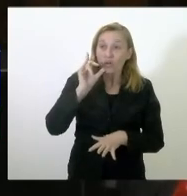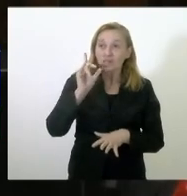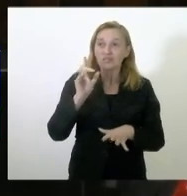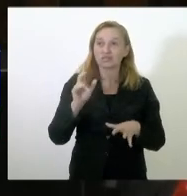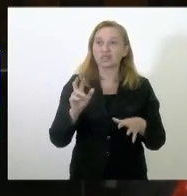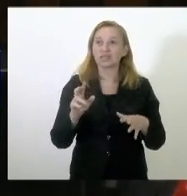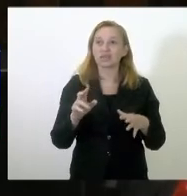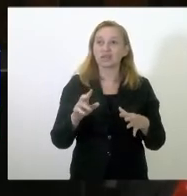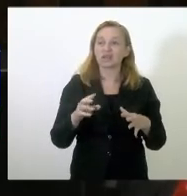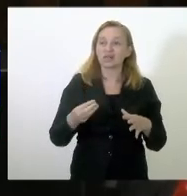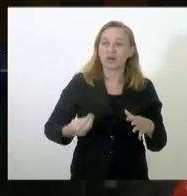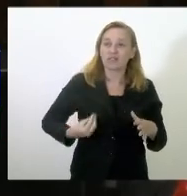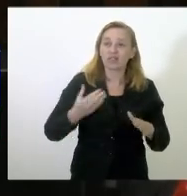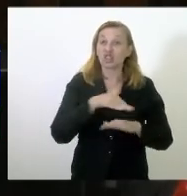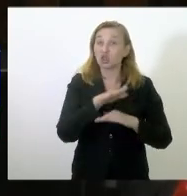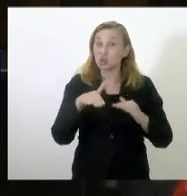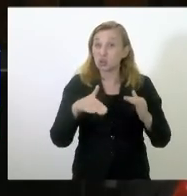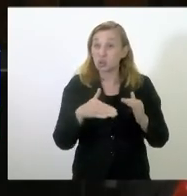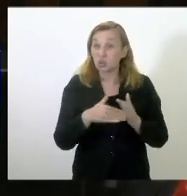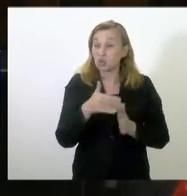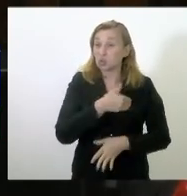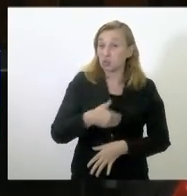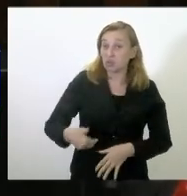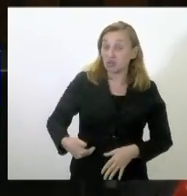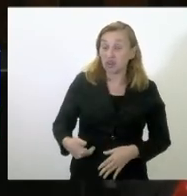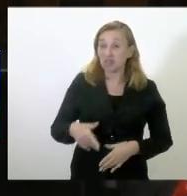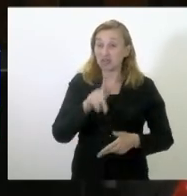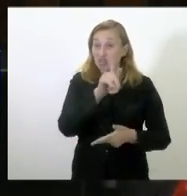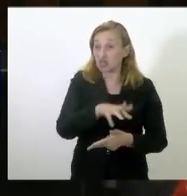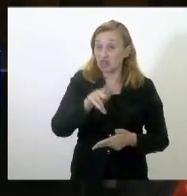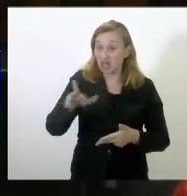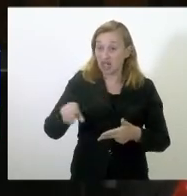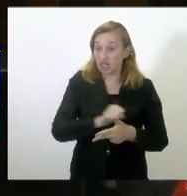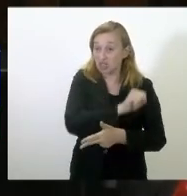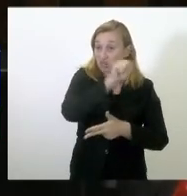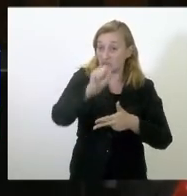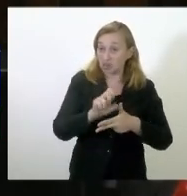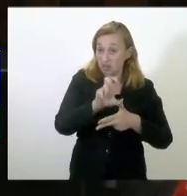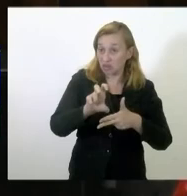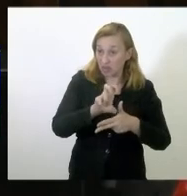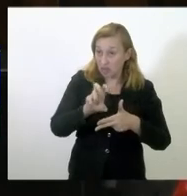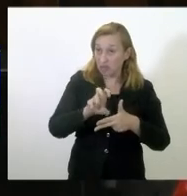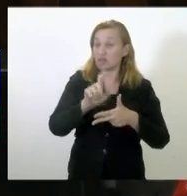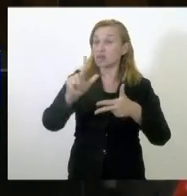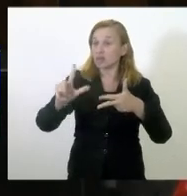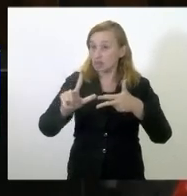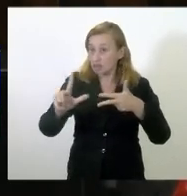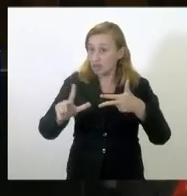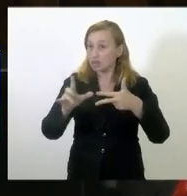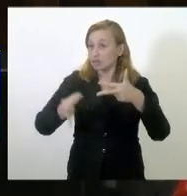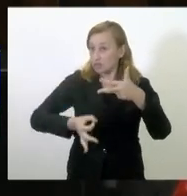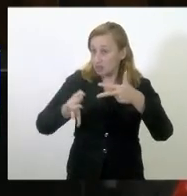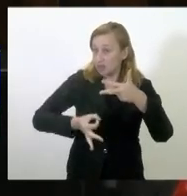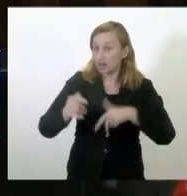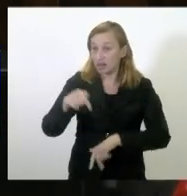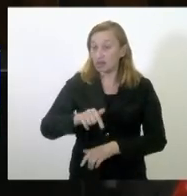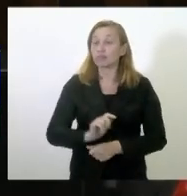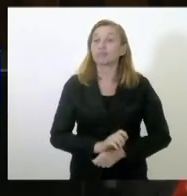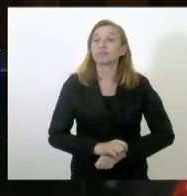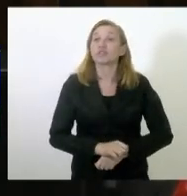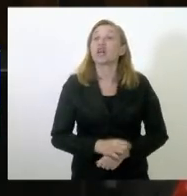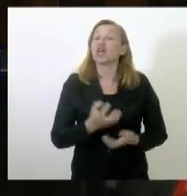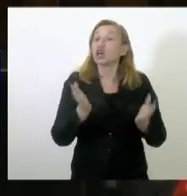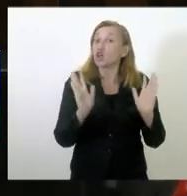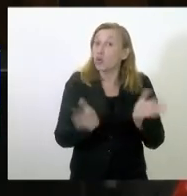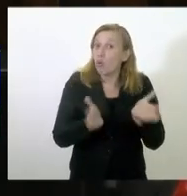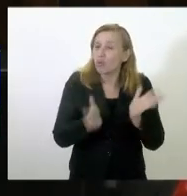a presença das autoridades dos diferentes poderes, das instituições aqui no Estado do Rio de Janeiro, e que